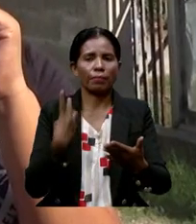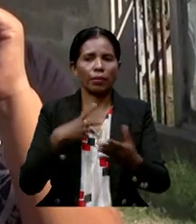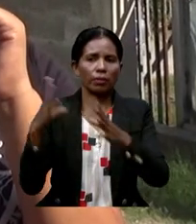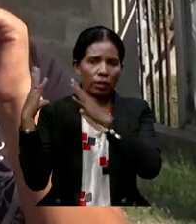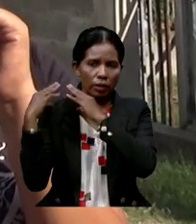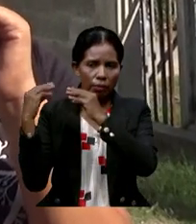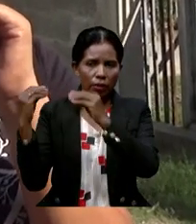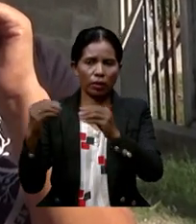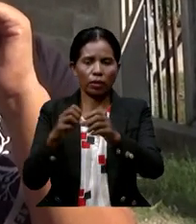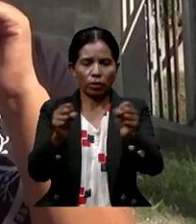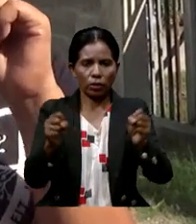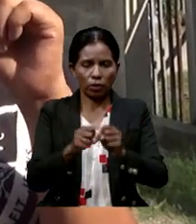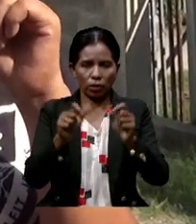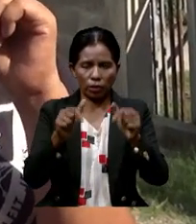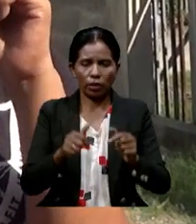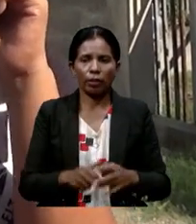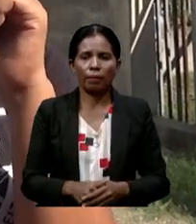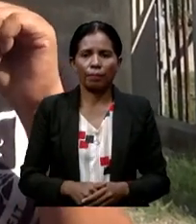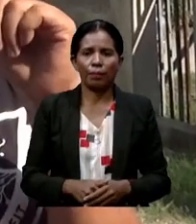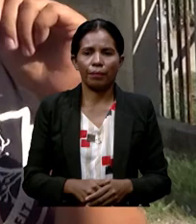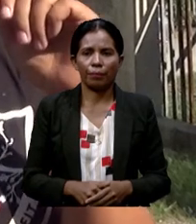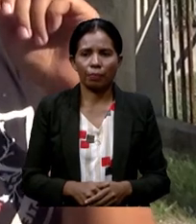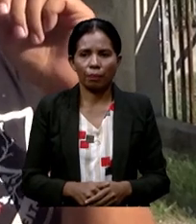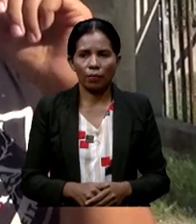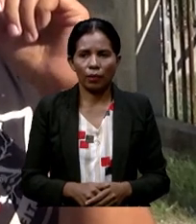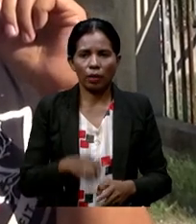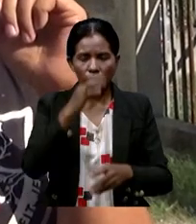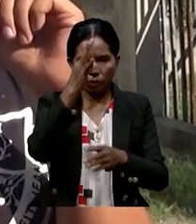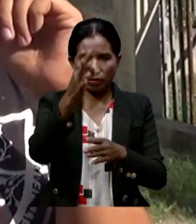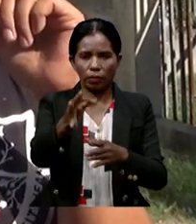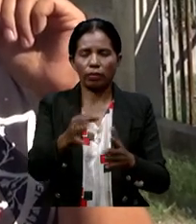ba suku idane, atu ba uing